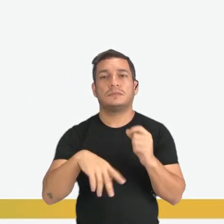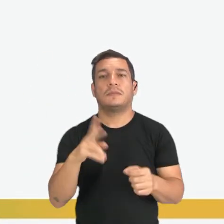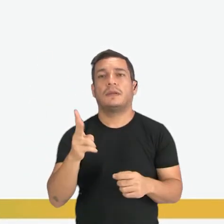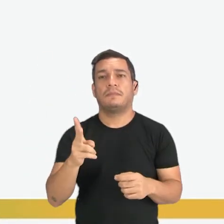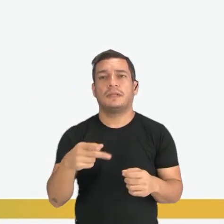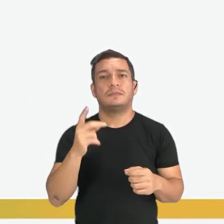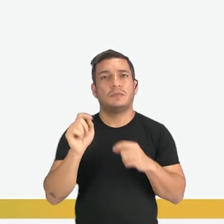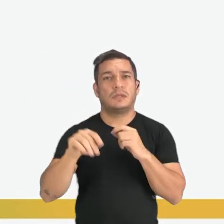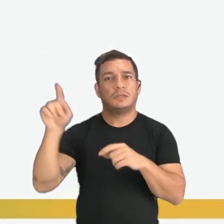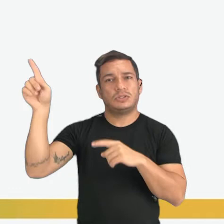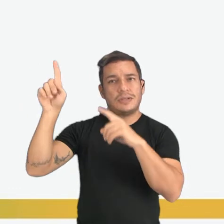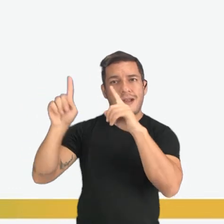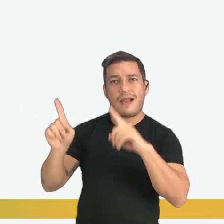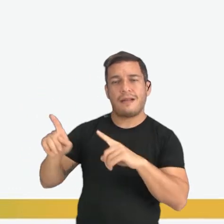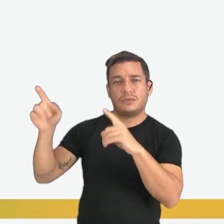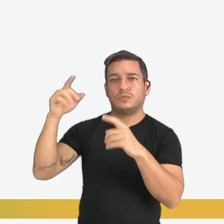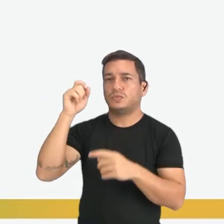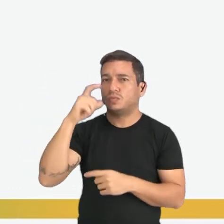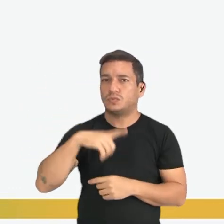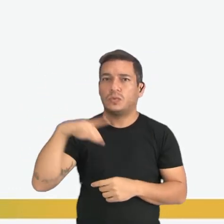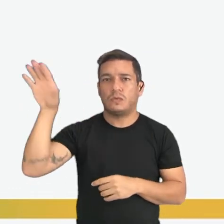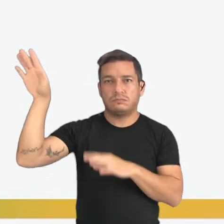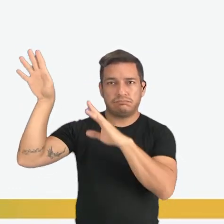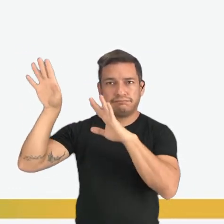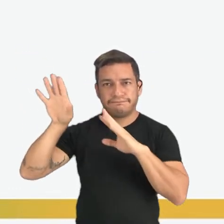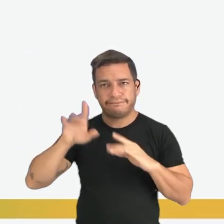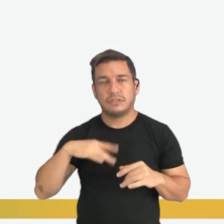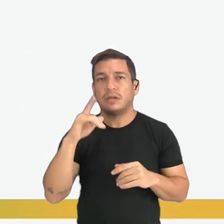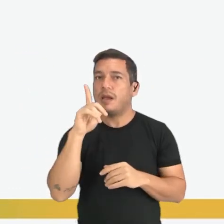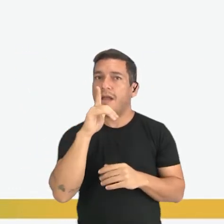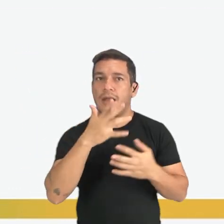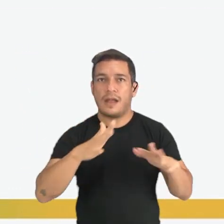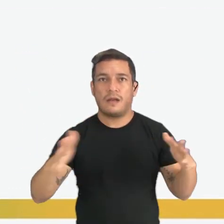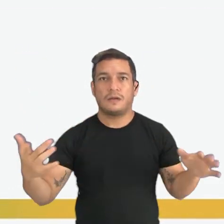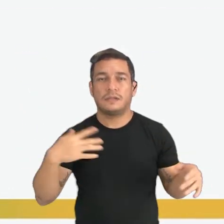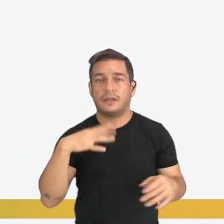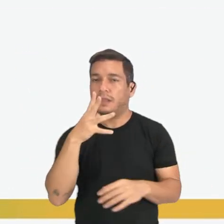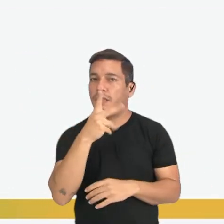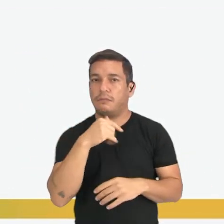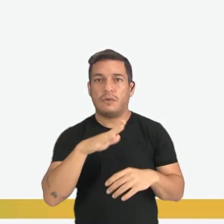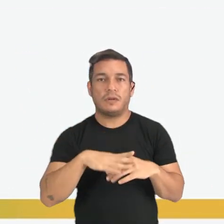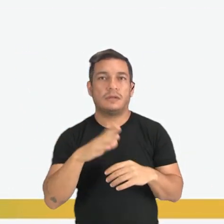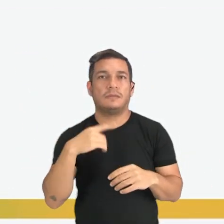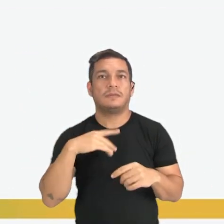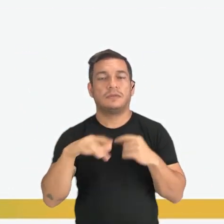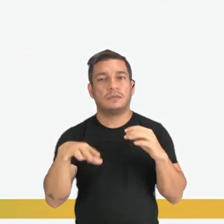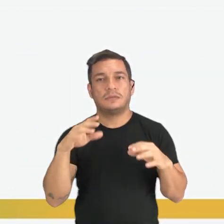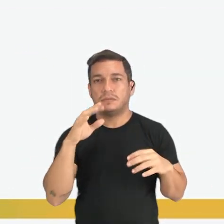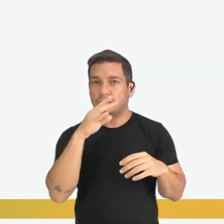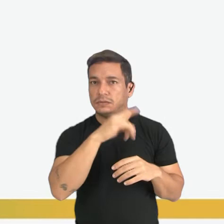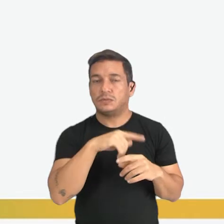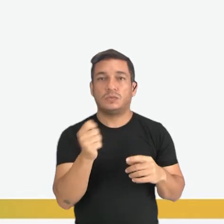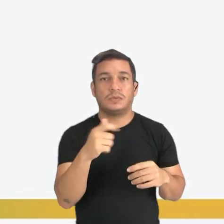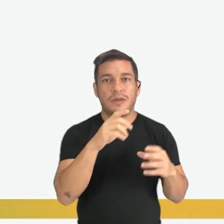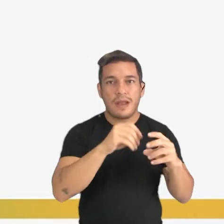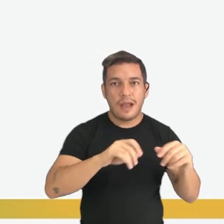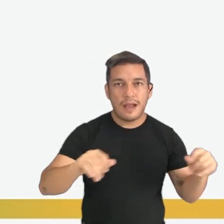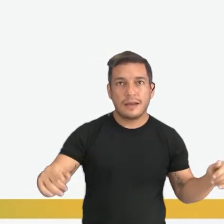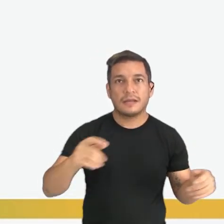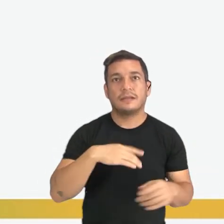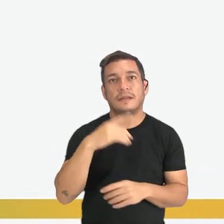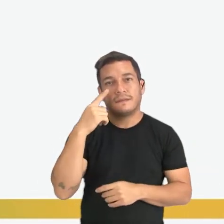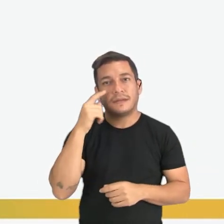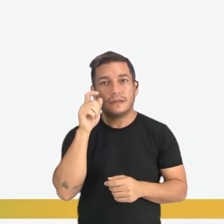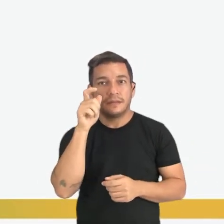raios solares, a água do mar demora mais tempo para se aquecer do que a areia da praia. E olha só que